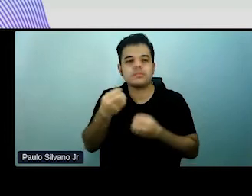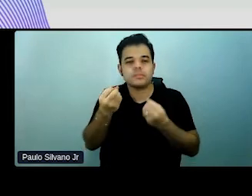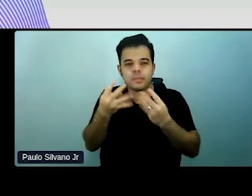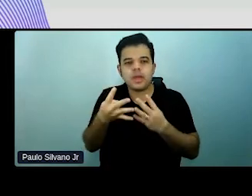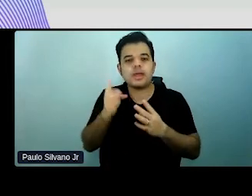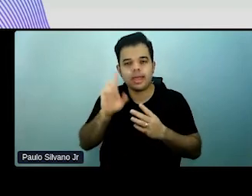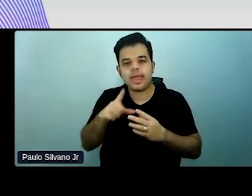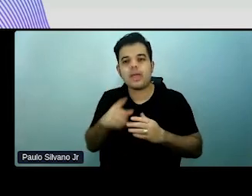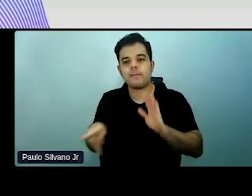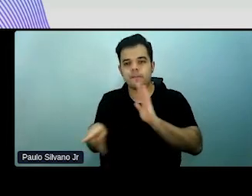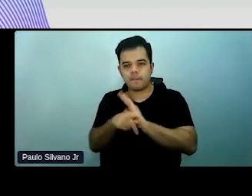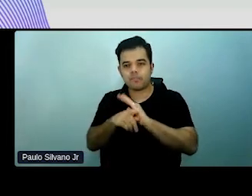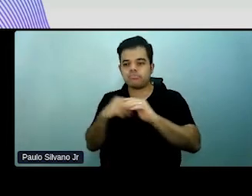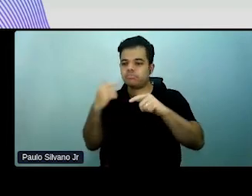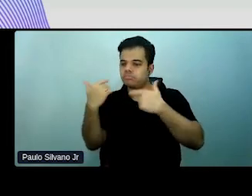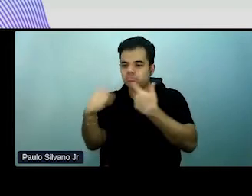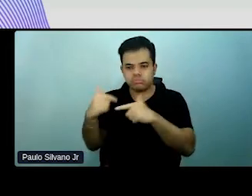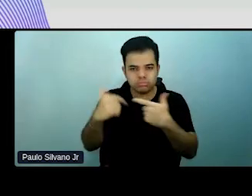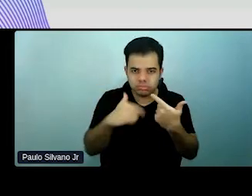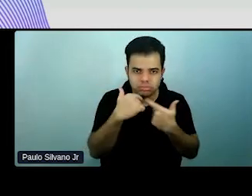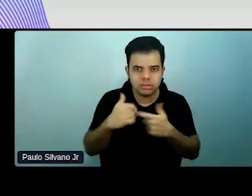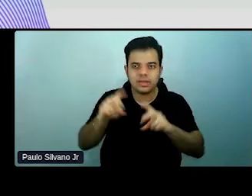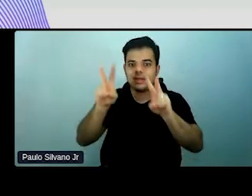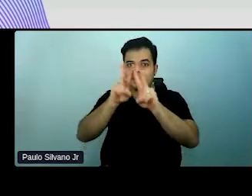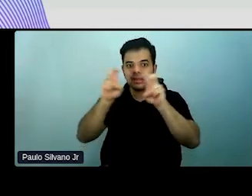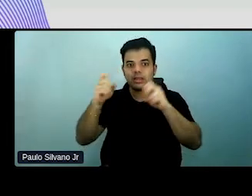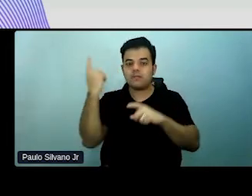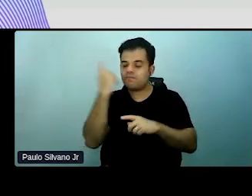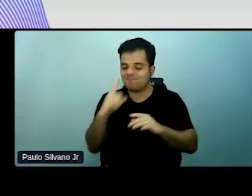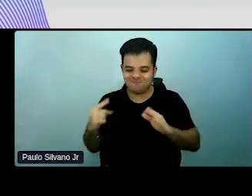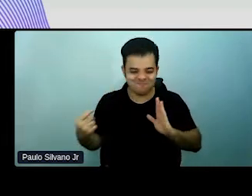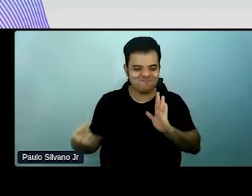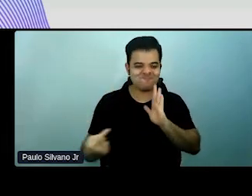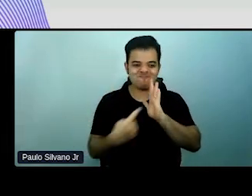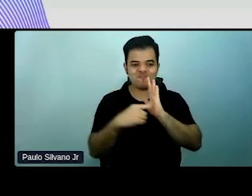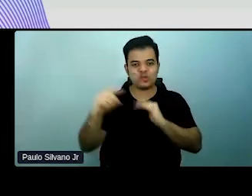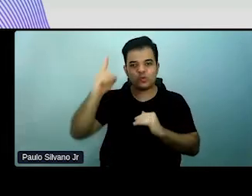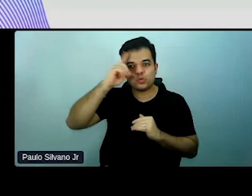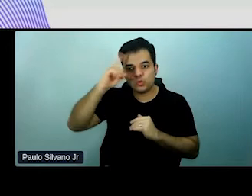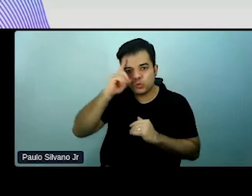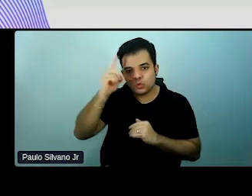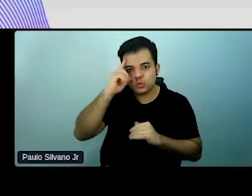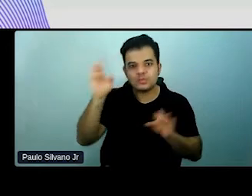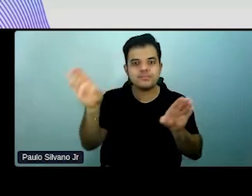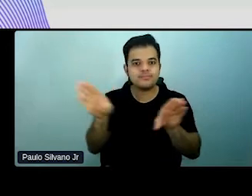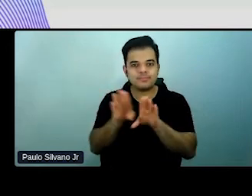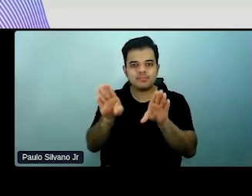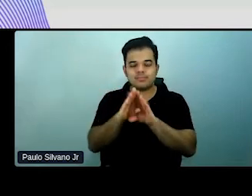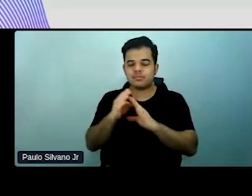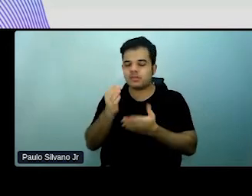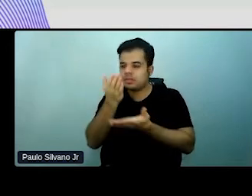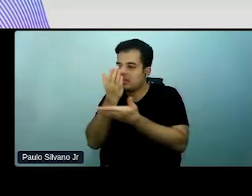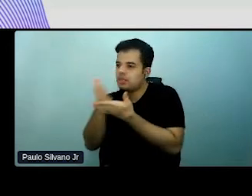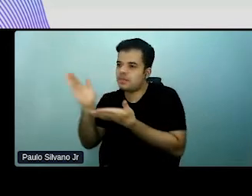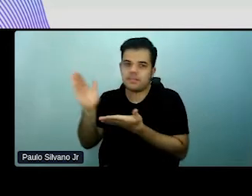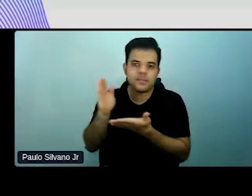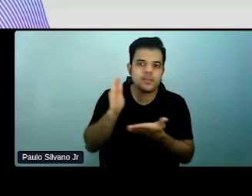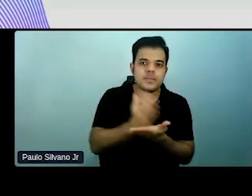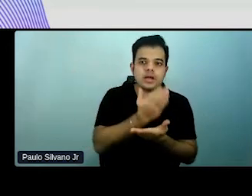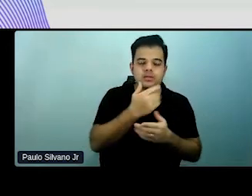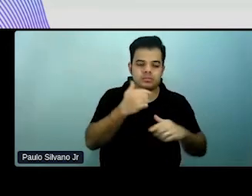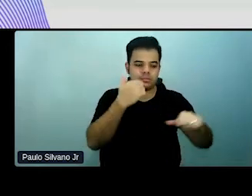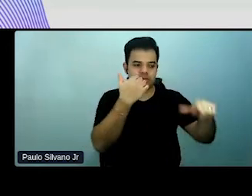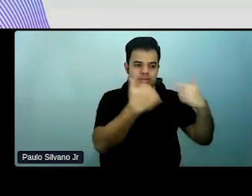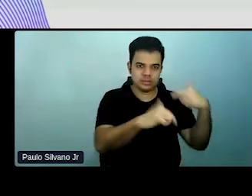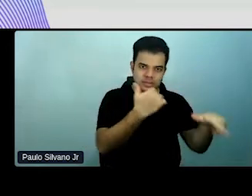a gente falar sobre questões que nos tocam no nosso dia a dia, e aí não tem como separar o que é o nosso dia a dia do